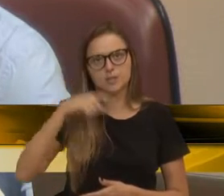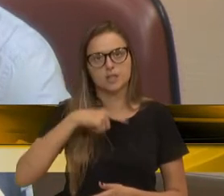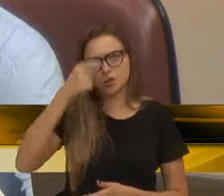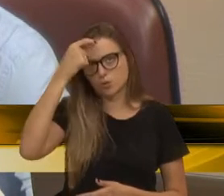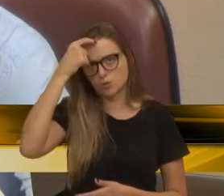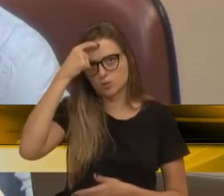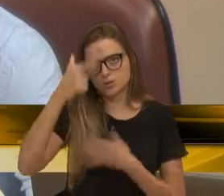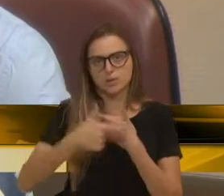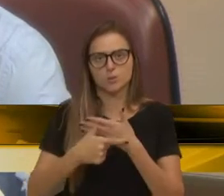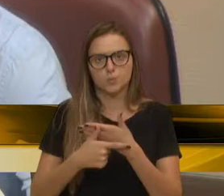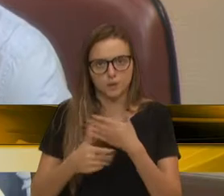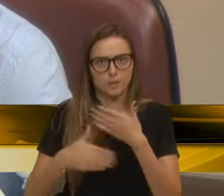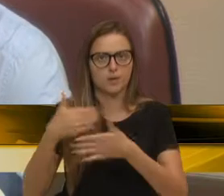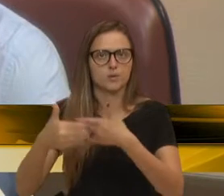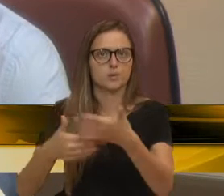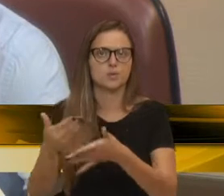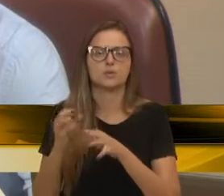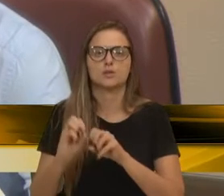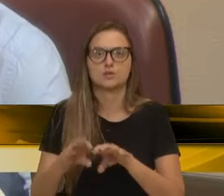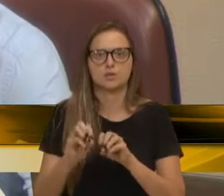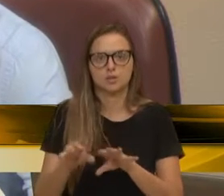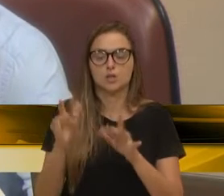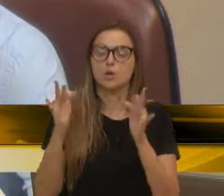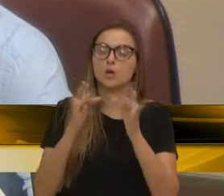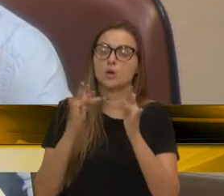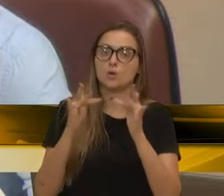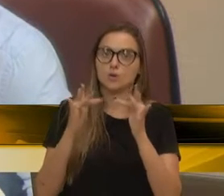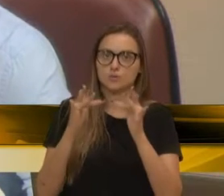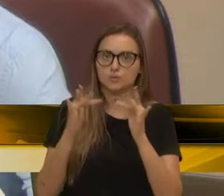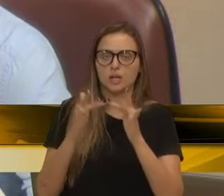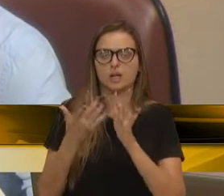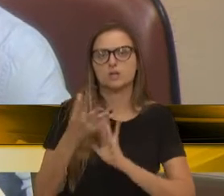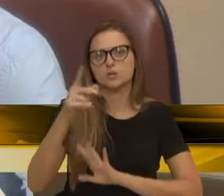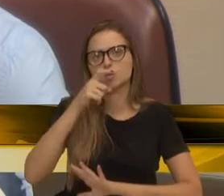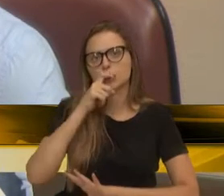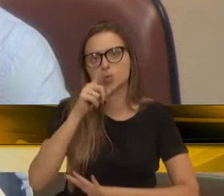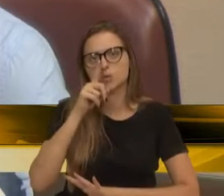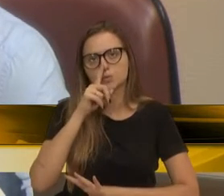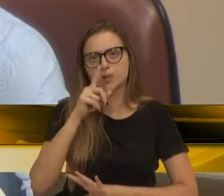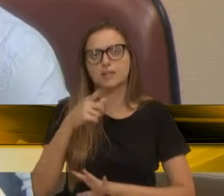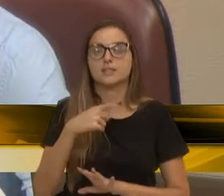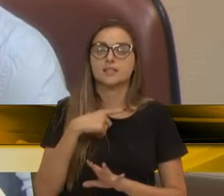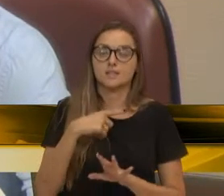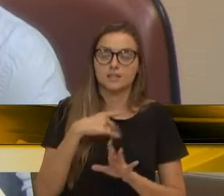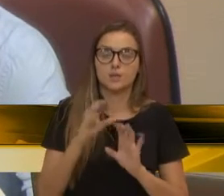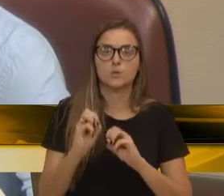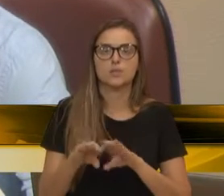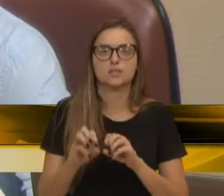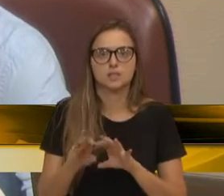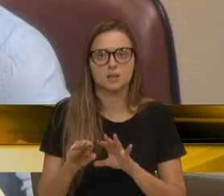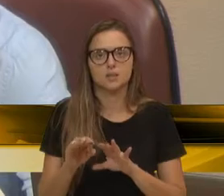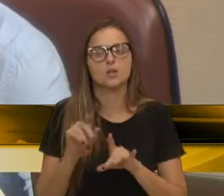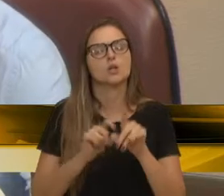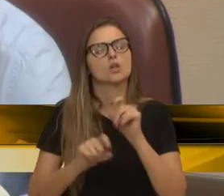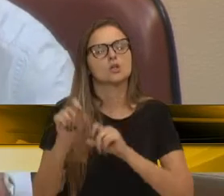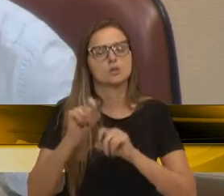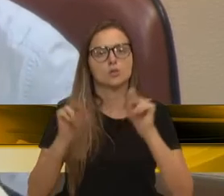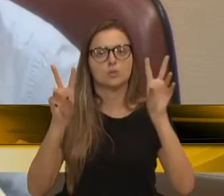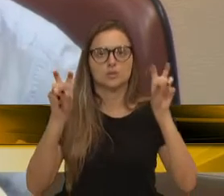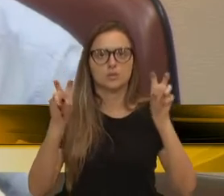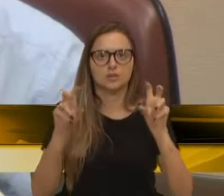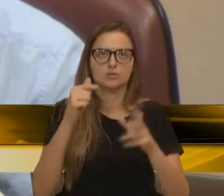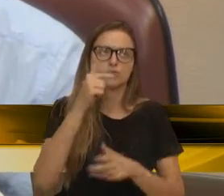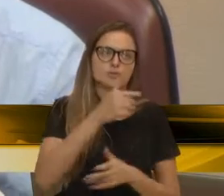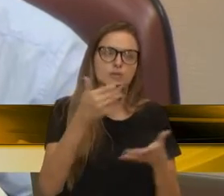seu papel nesse processo contato com os pais e prescindem de doutrinamento desses para a espécie do prefeito de